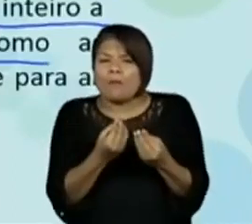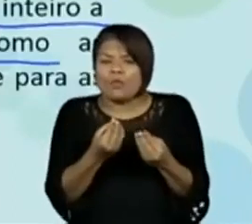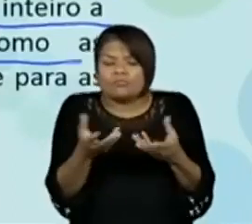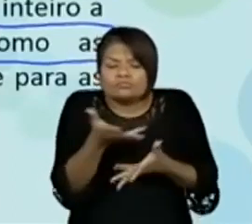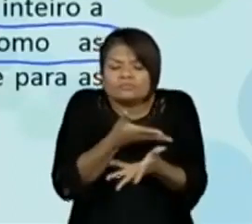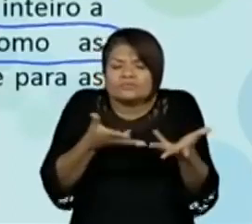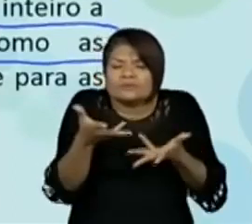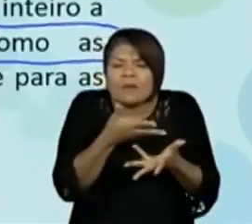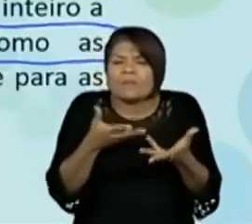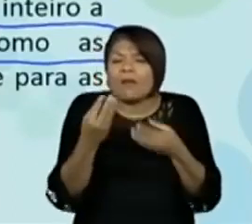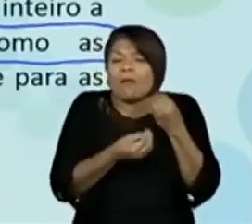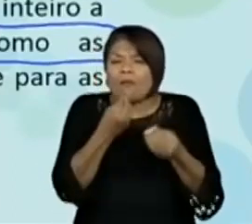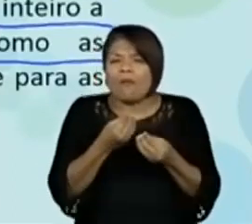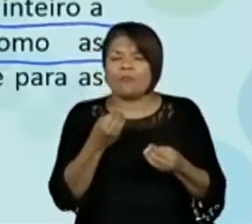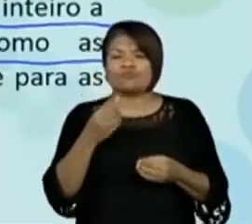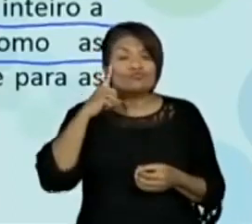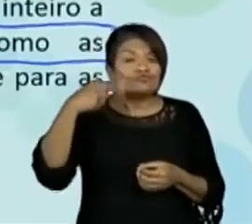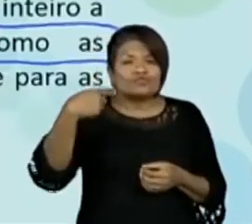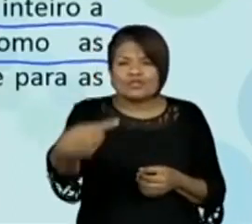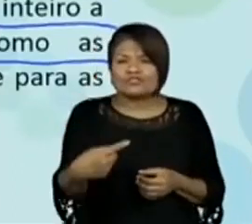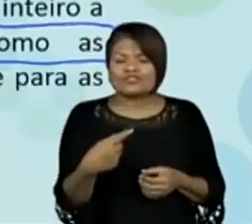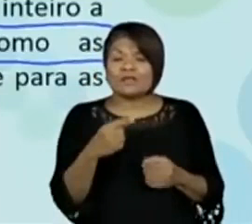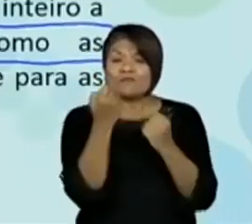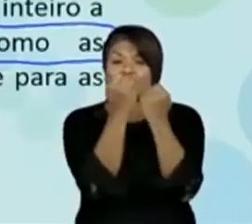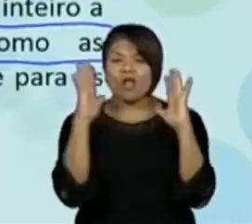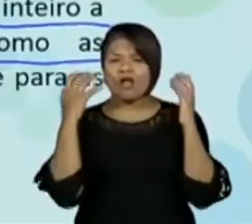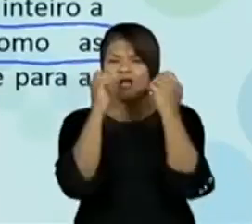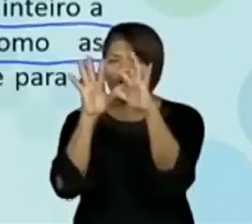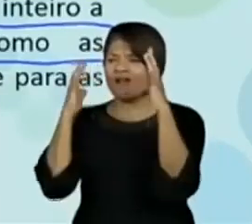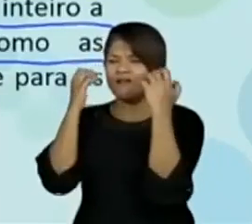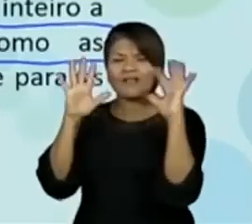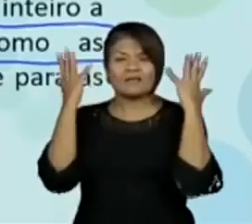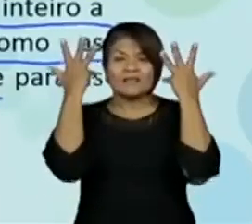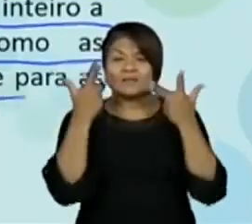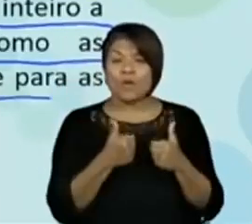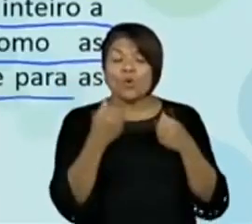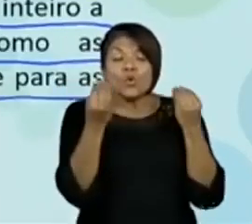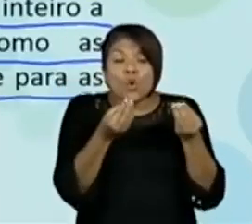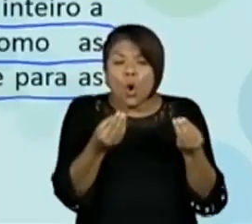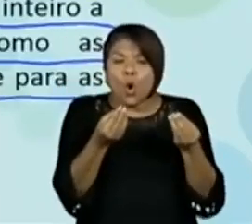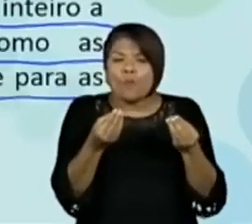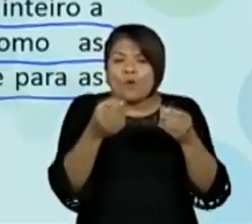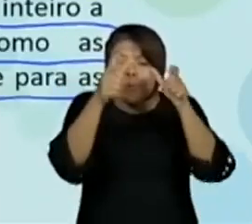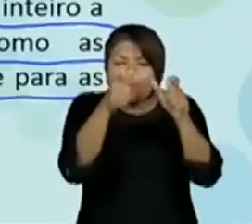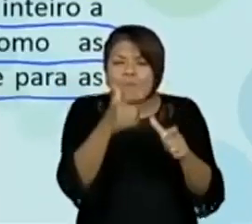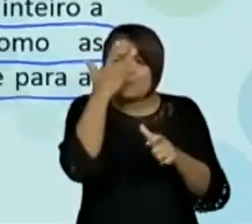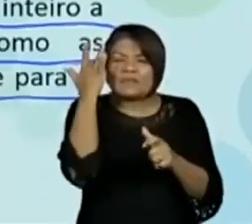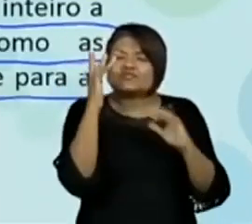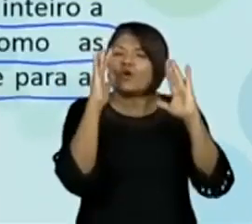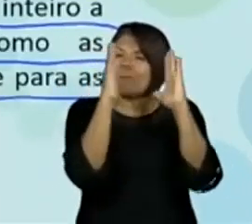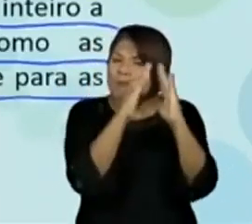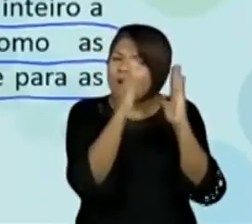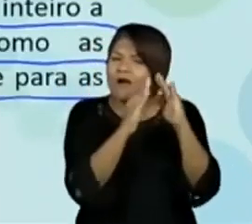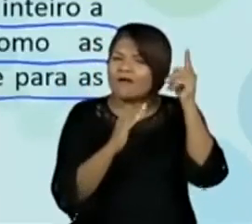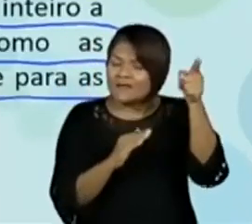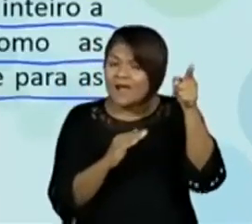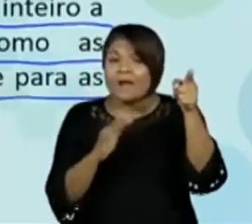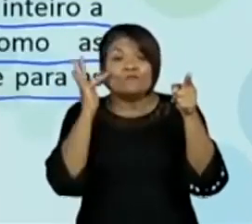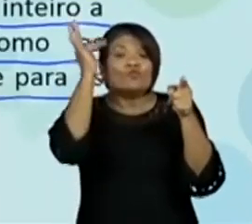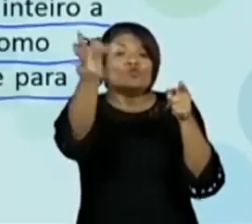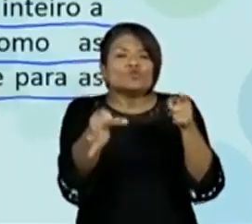e como as comunidades locais trabalham para preservar o ambiente para as gerações